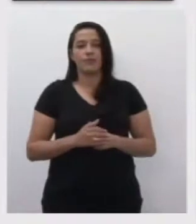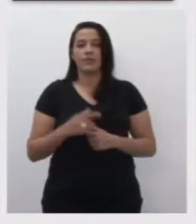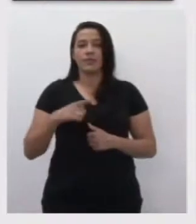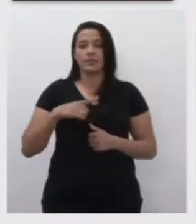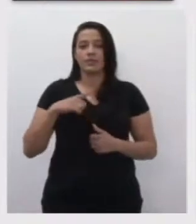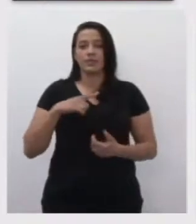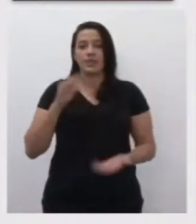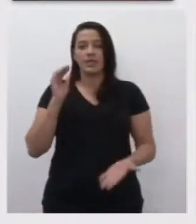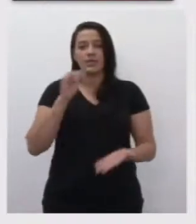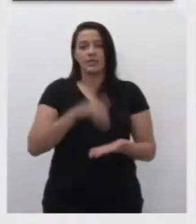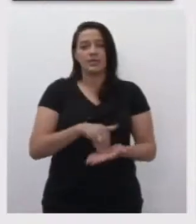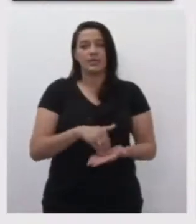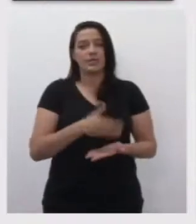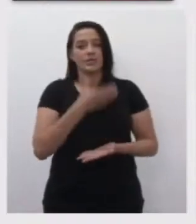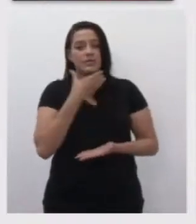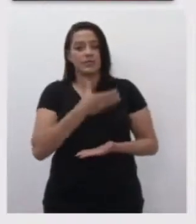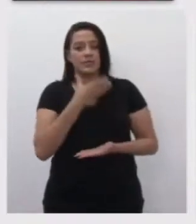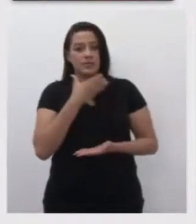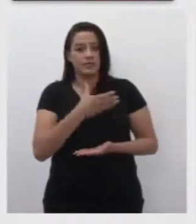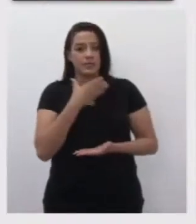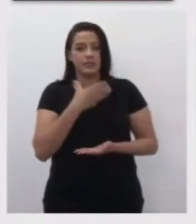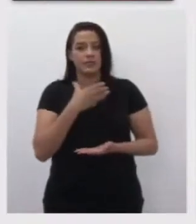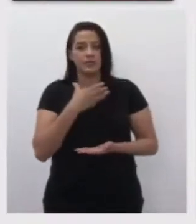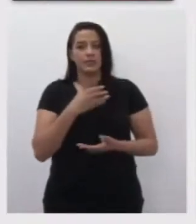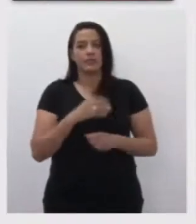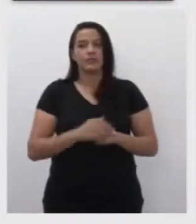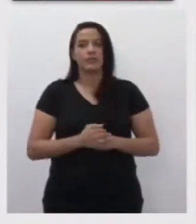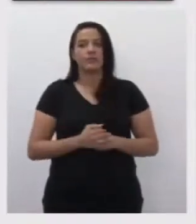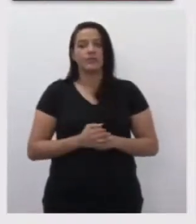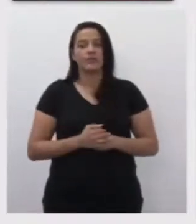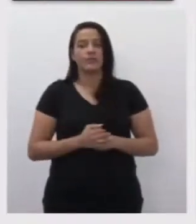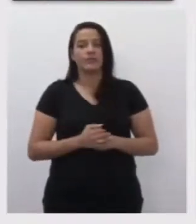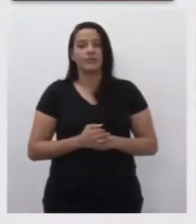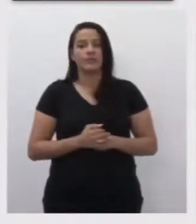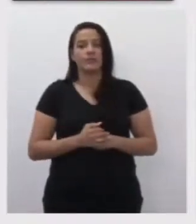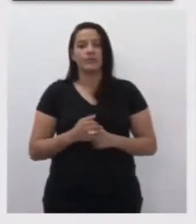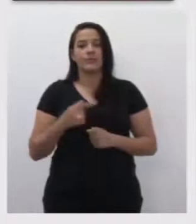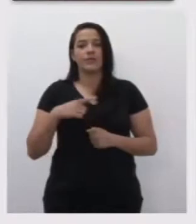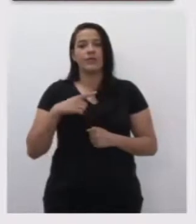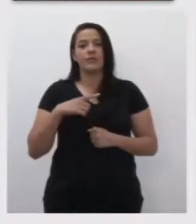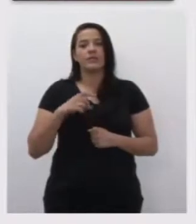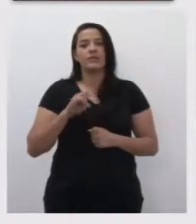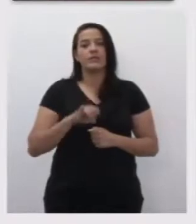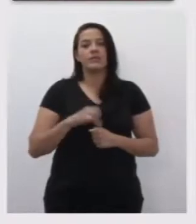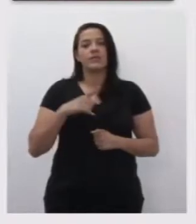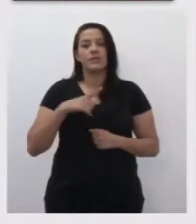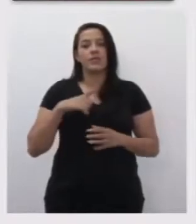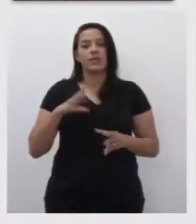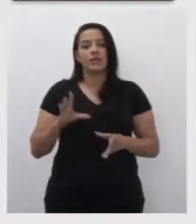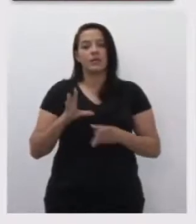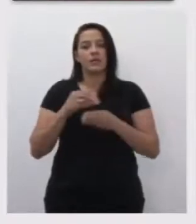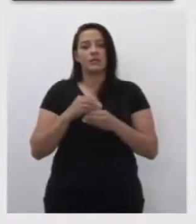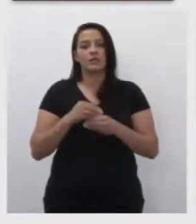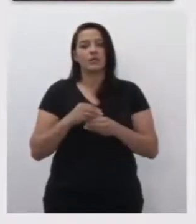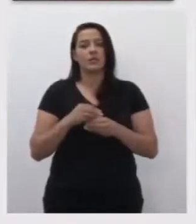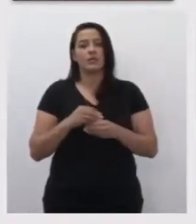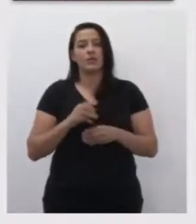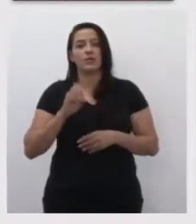dezembro deste ano. Depois, a outra questão as plataformas têm conteúdo